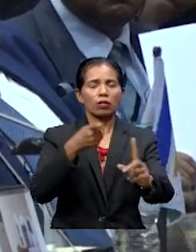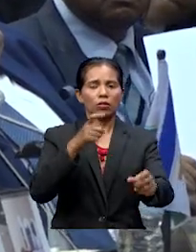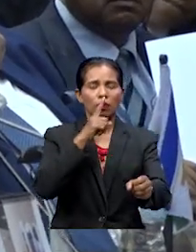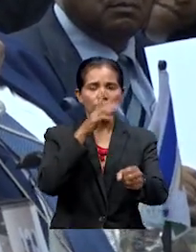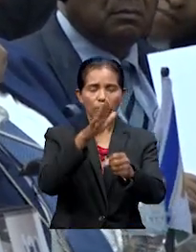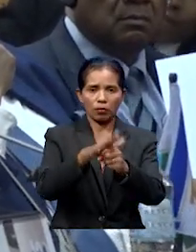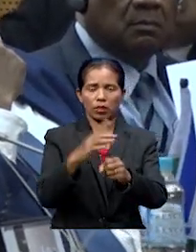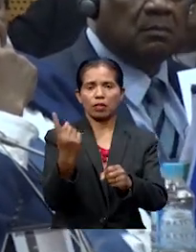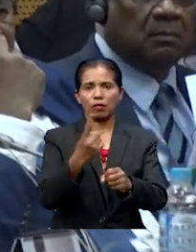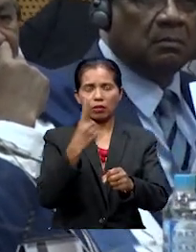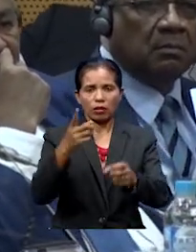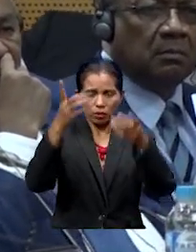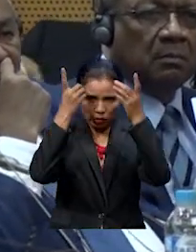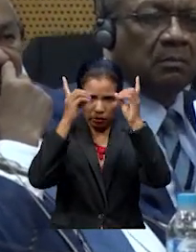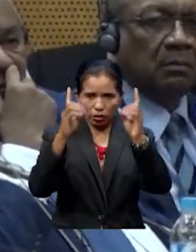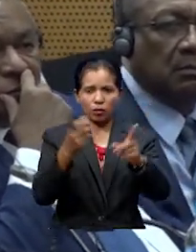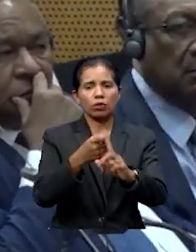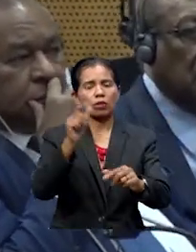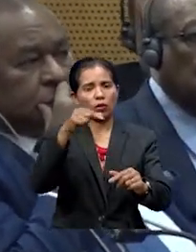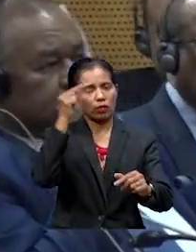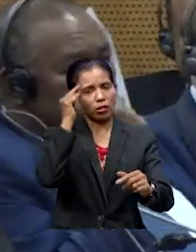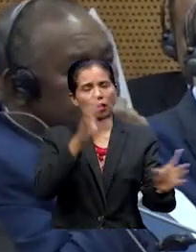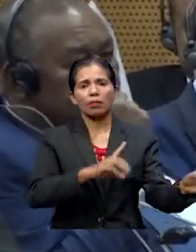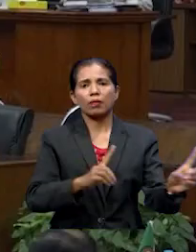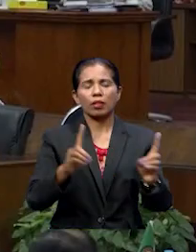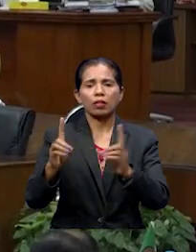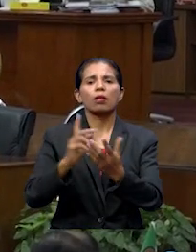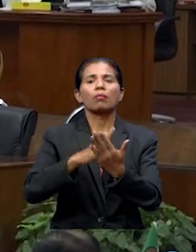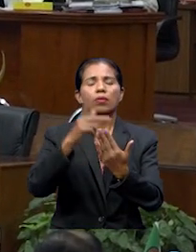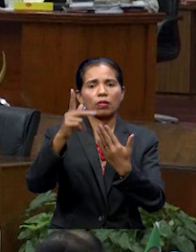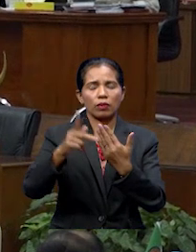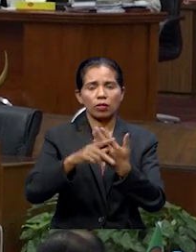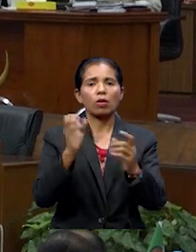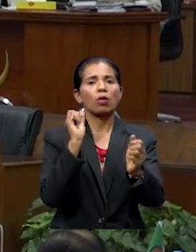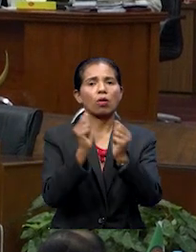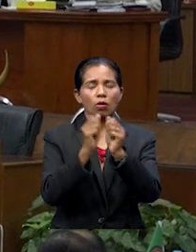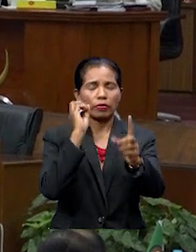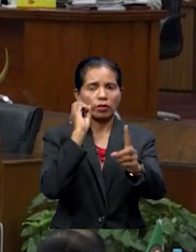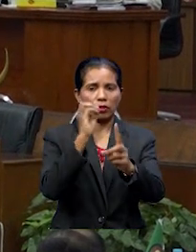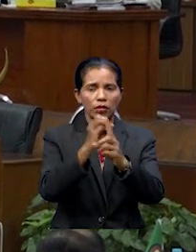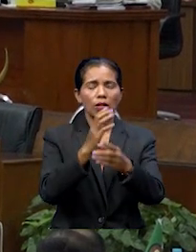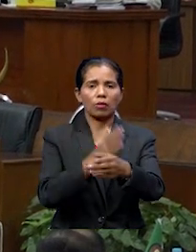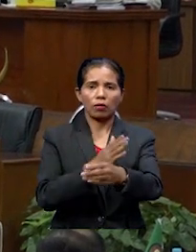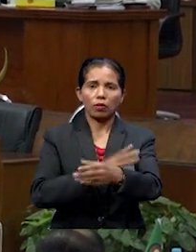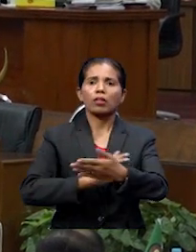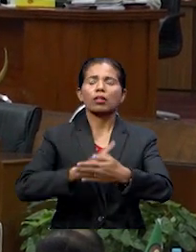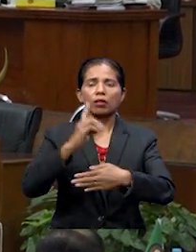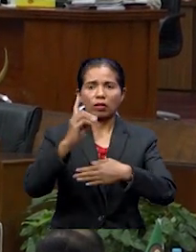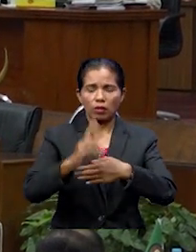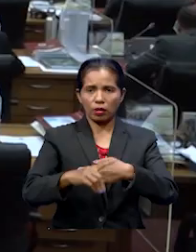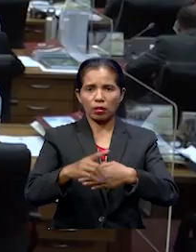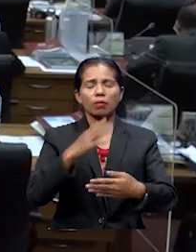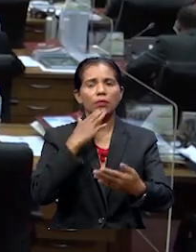compromisso firme no determinado governo a tu implementa programa o objetivo a tu promove desenvolvimento e